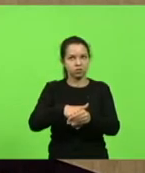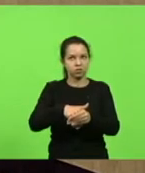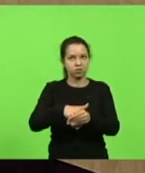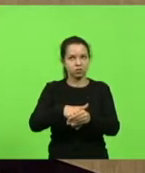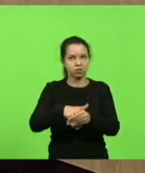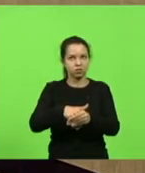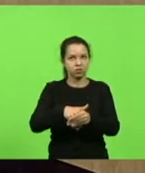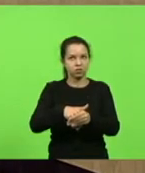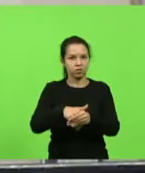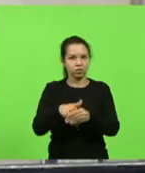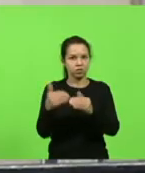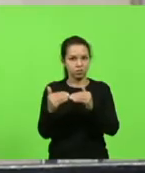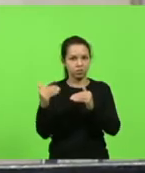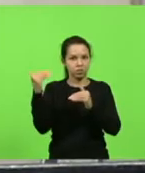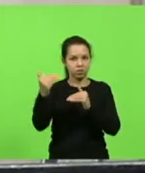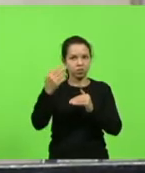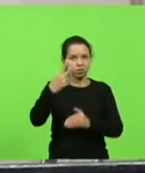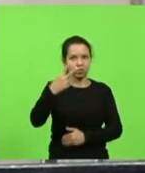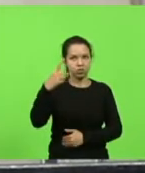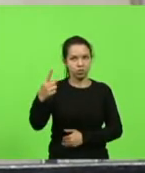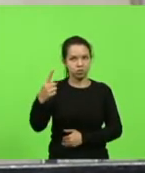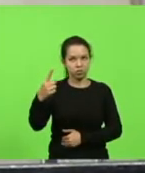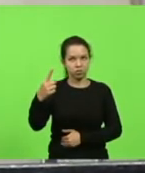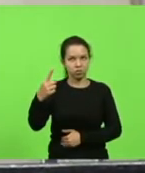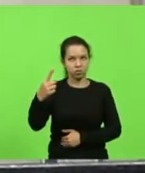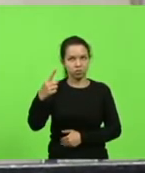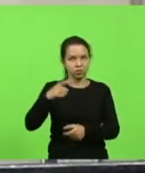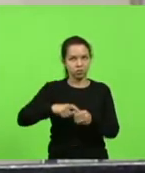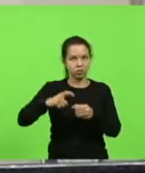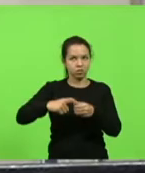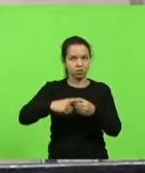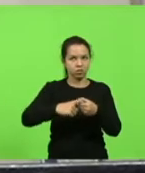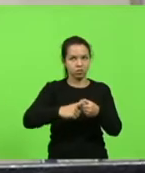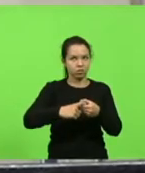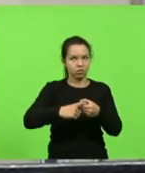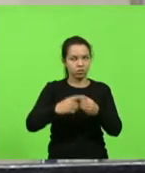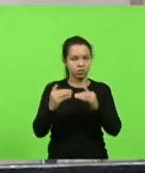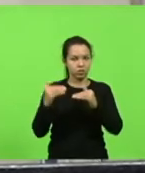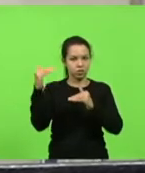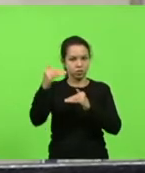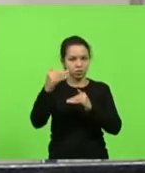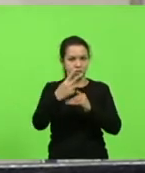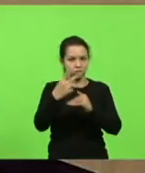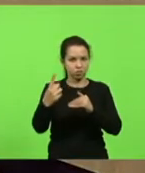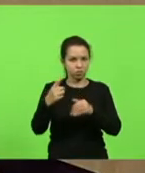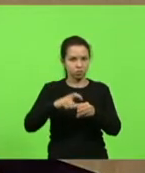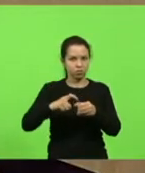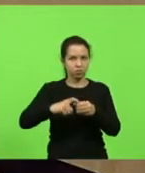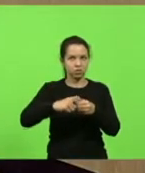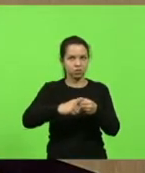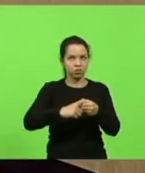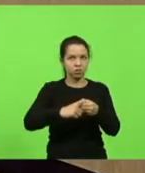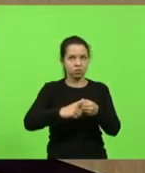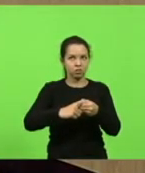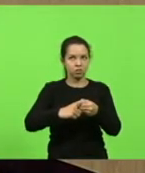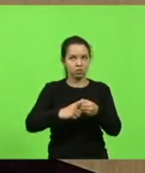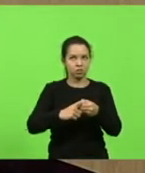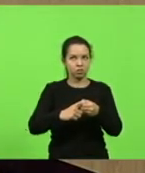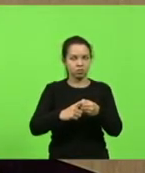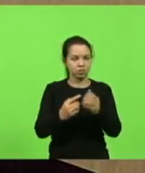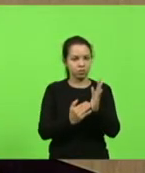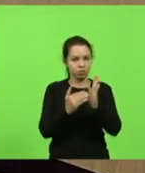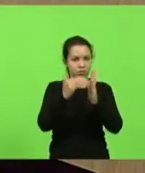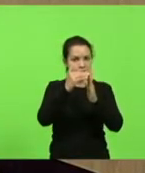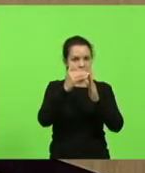a maioria dos 21, de 21 membros, não é a maioria dos presentes. Perfeitamente, mas nós não alcançamos 21, nós estamos com